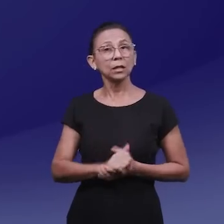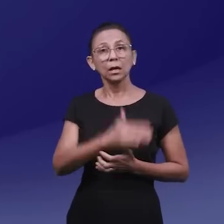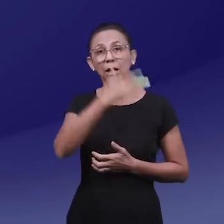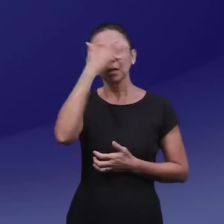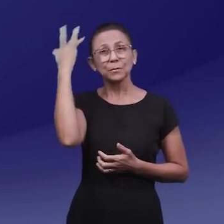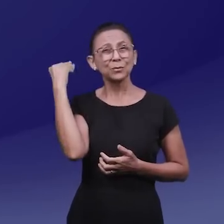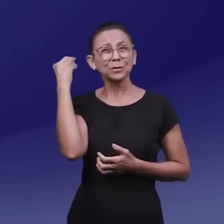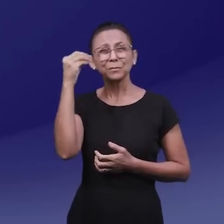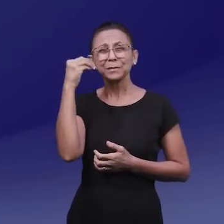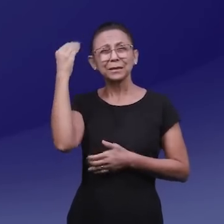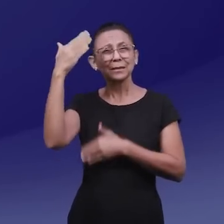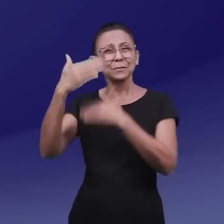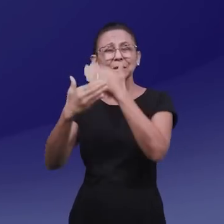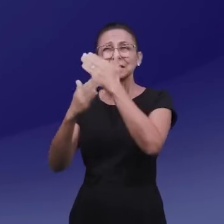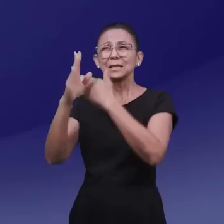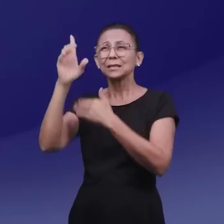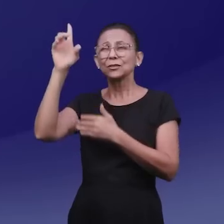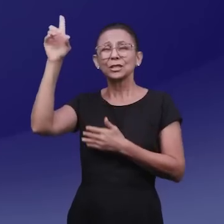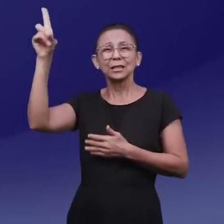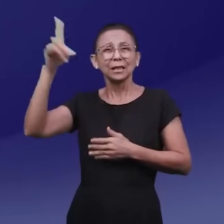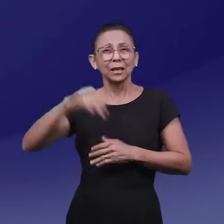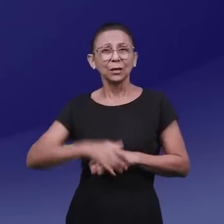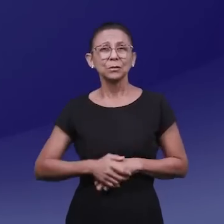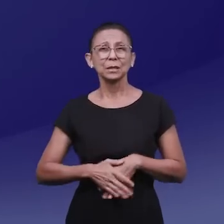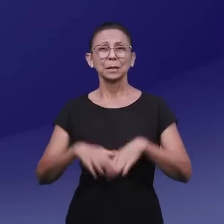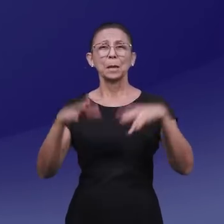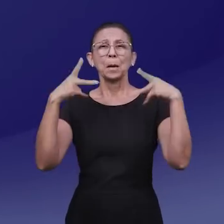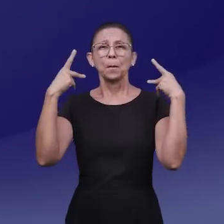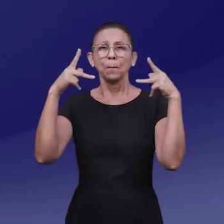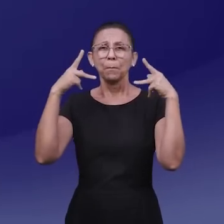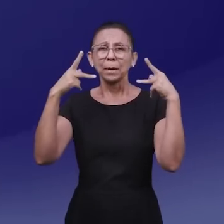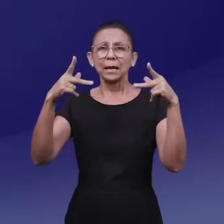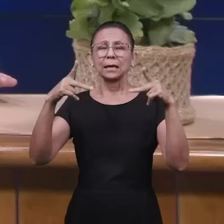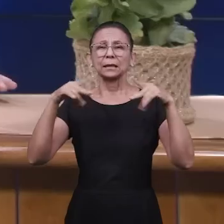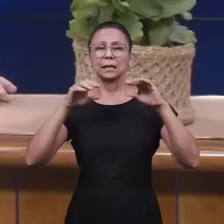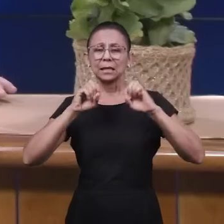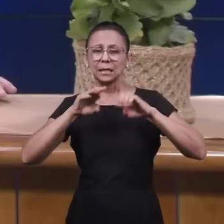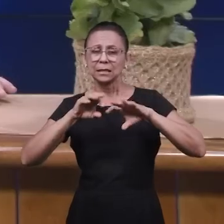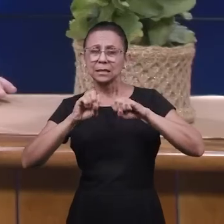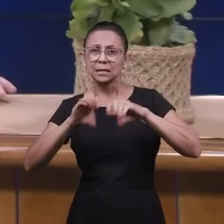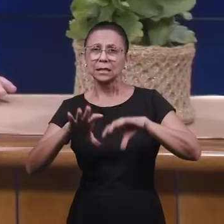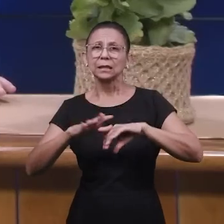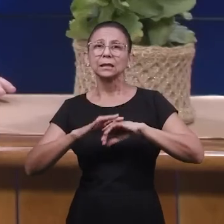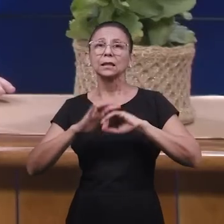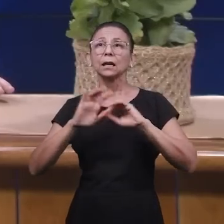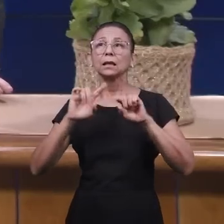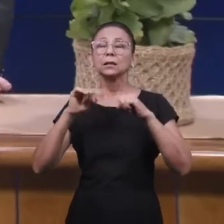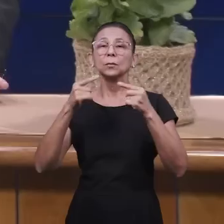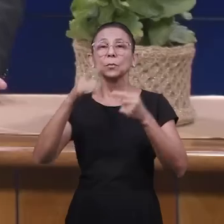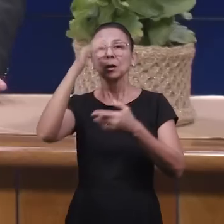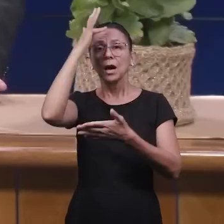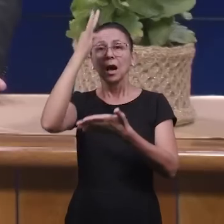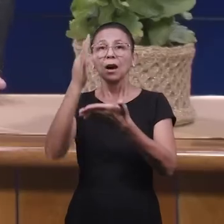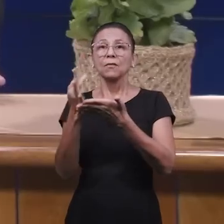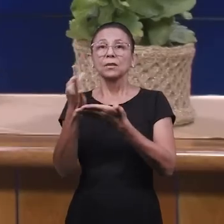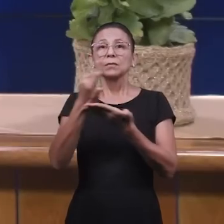ti mesmo e da doutrina, persevera nessas coisas, porque fazendo te salvará tanto a ti